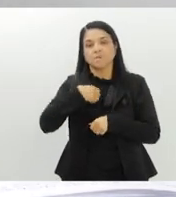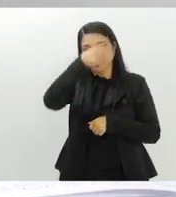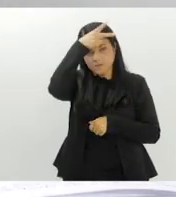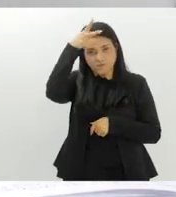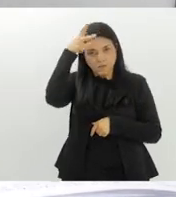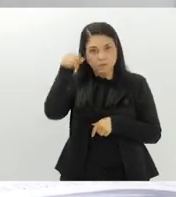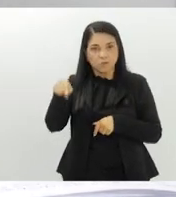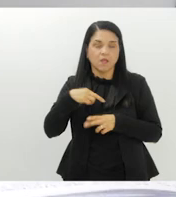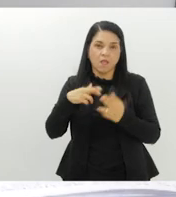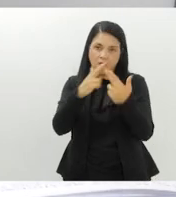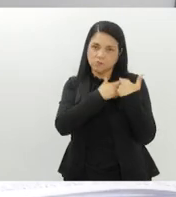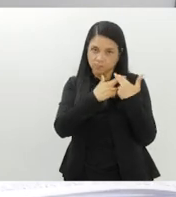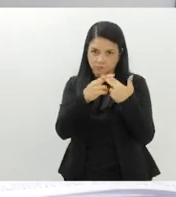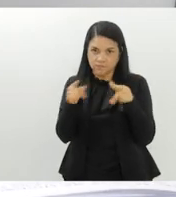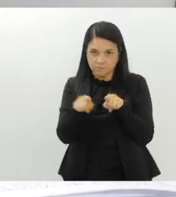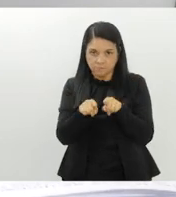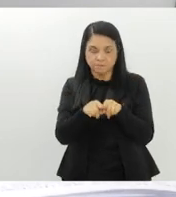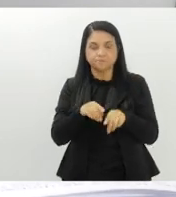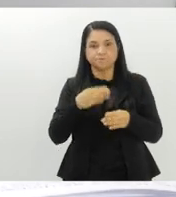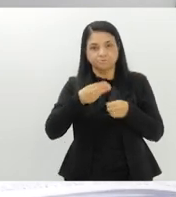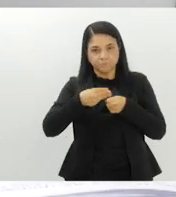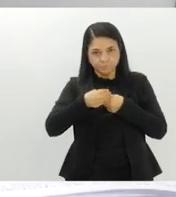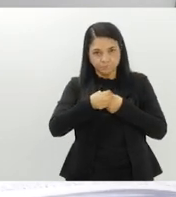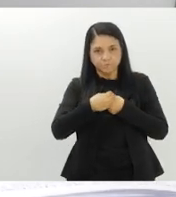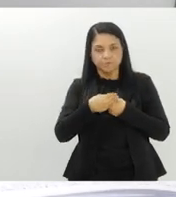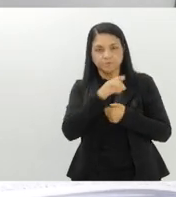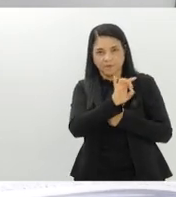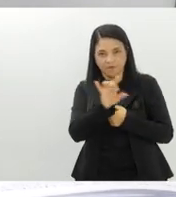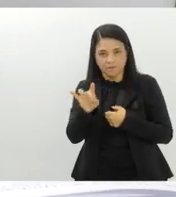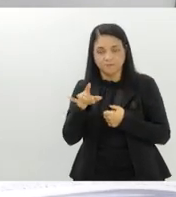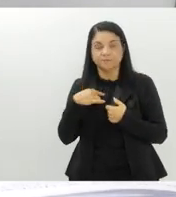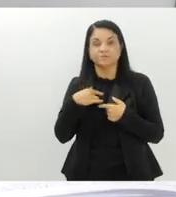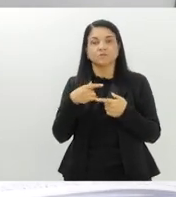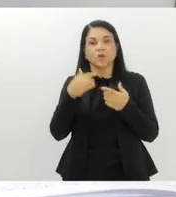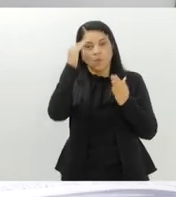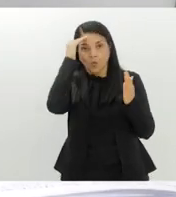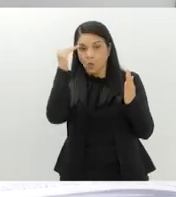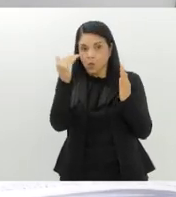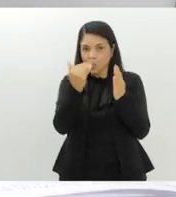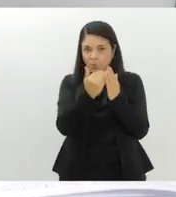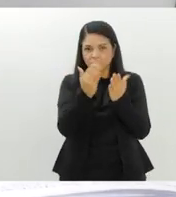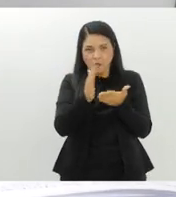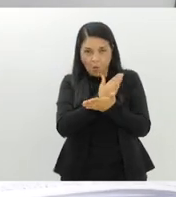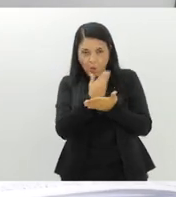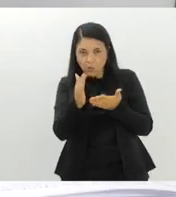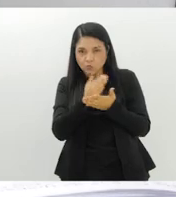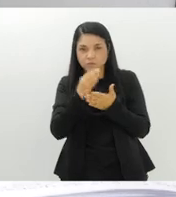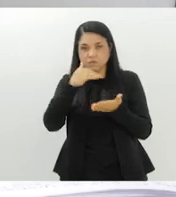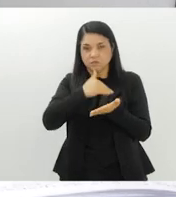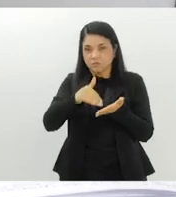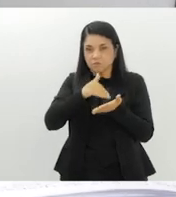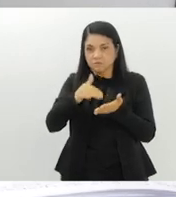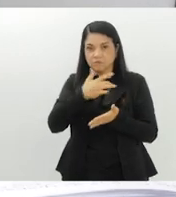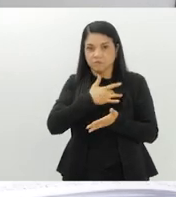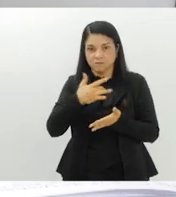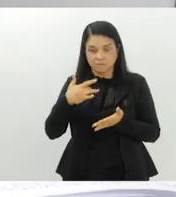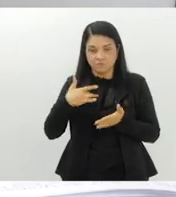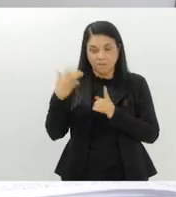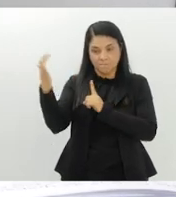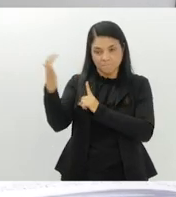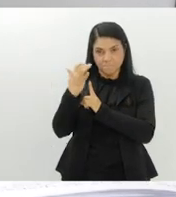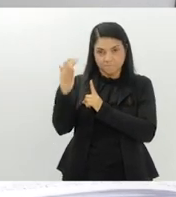cada município. Muito bem. Alguns dos cumpras que a gente fez, as secretarias de saúde, por pressão